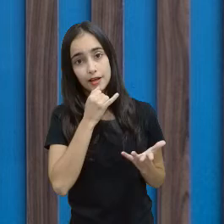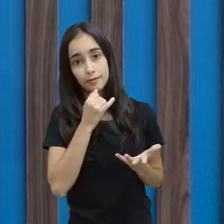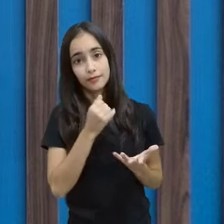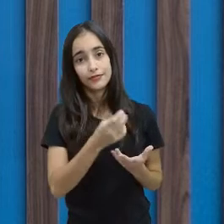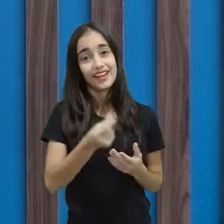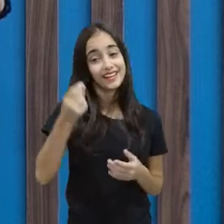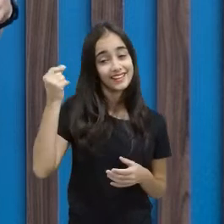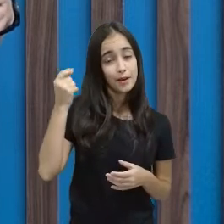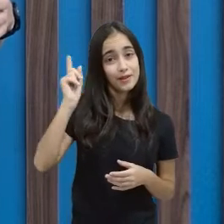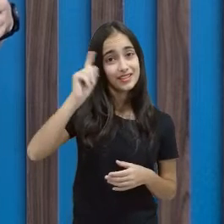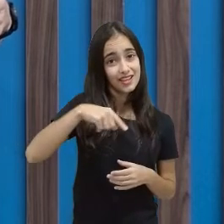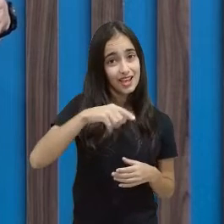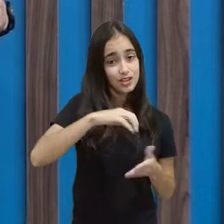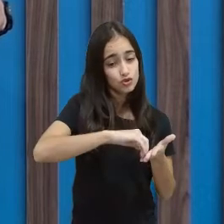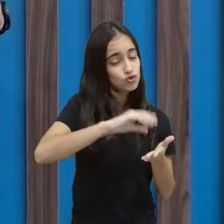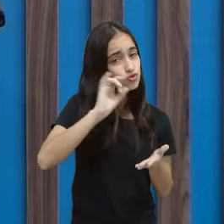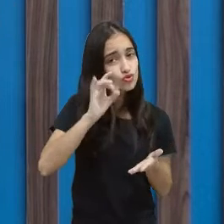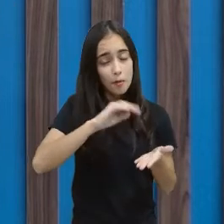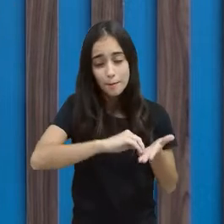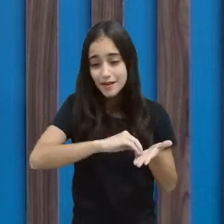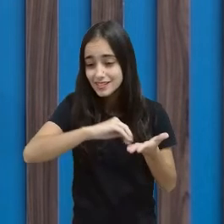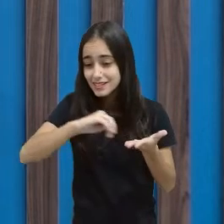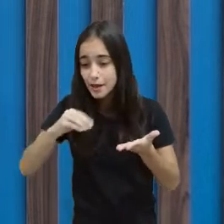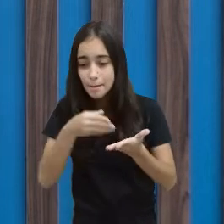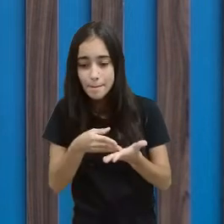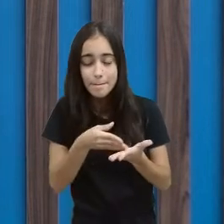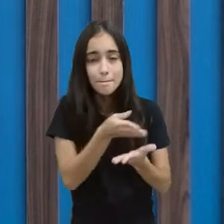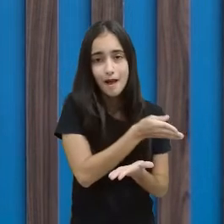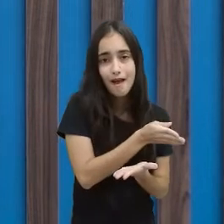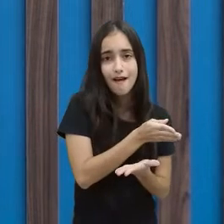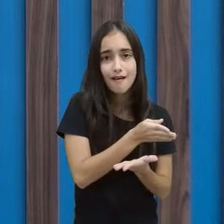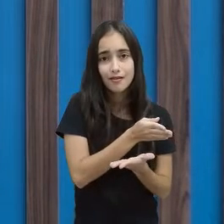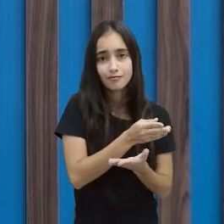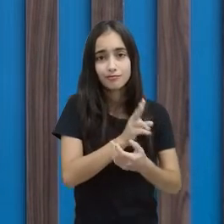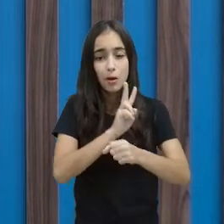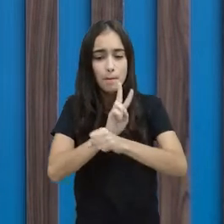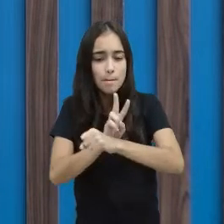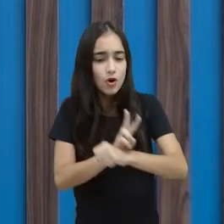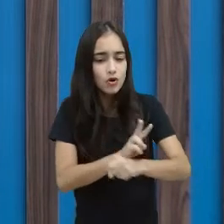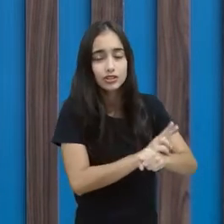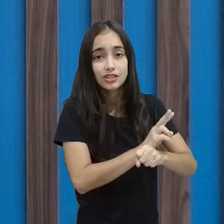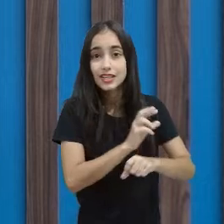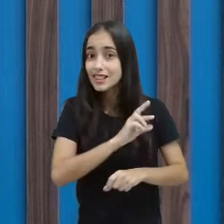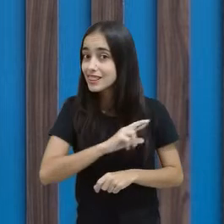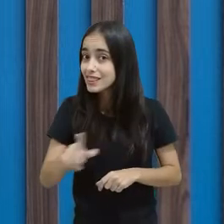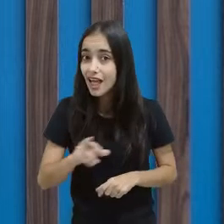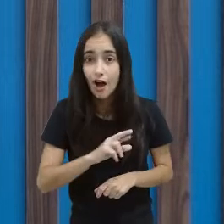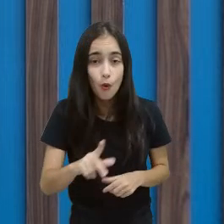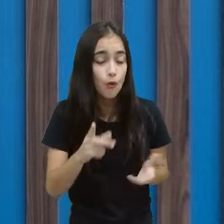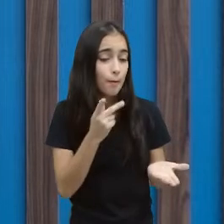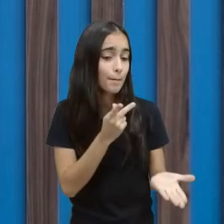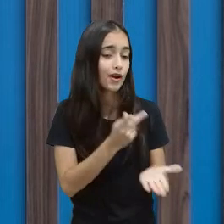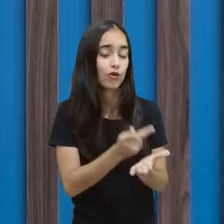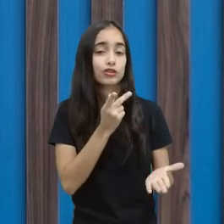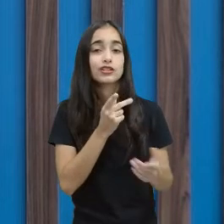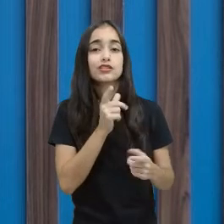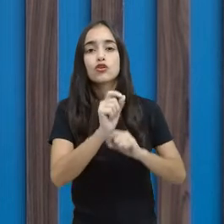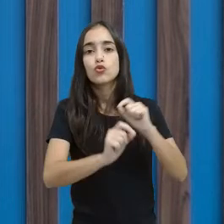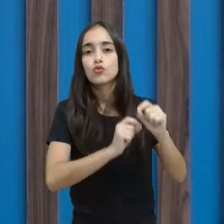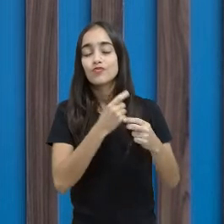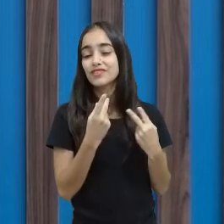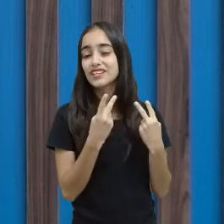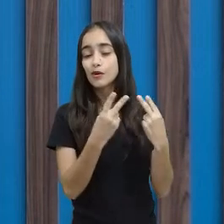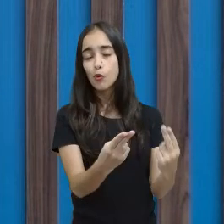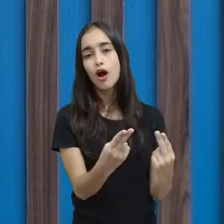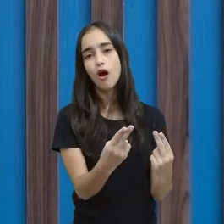certa forma proteger, né, e não aconteceu o que foi lá no leste europeu com o